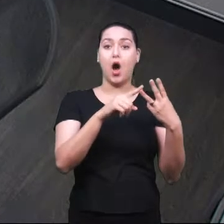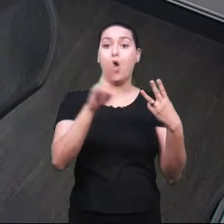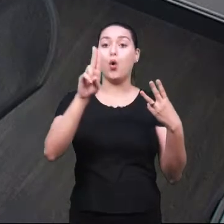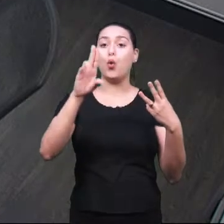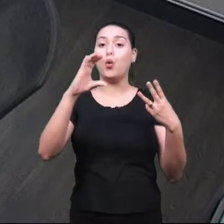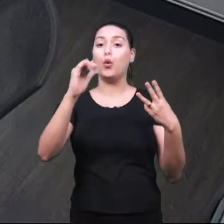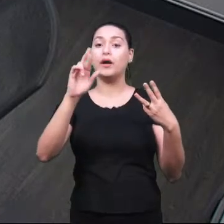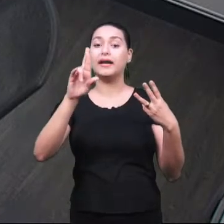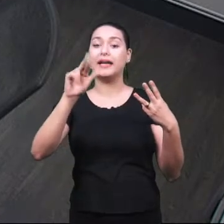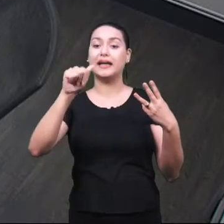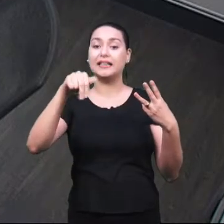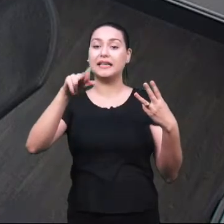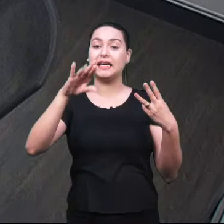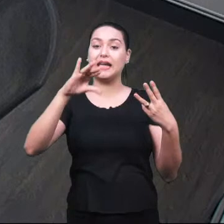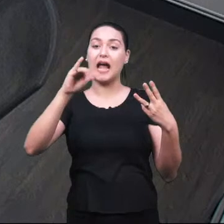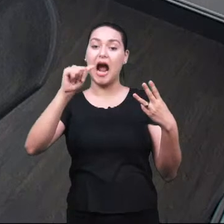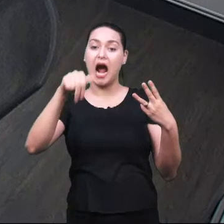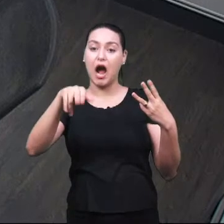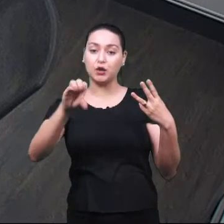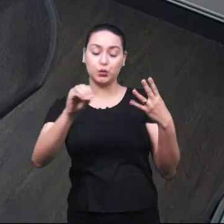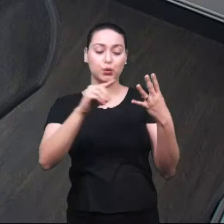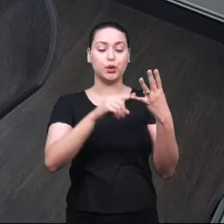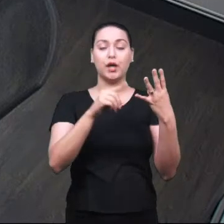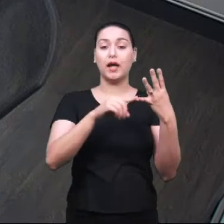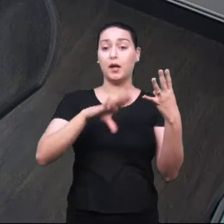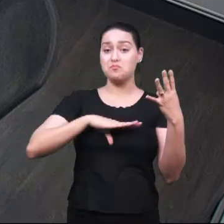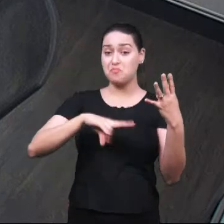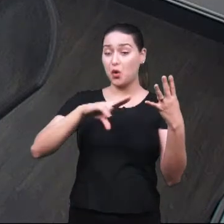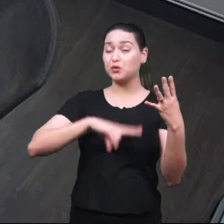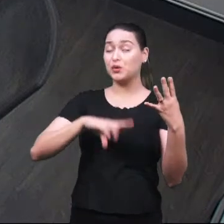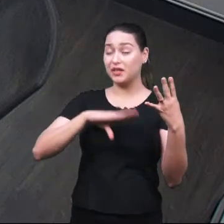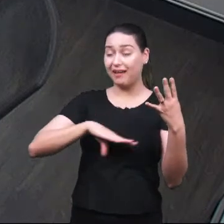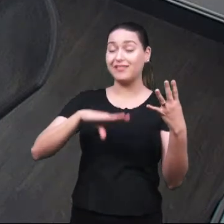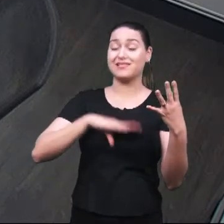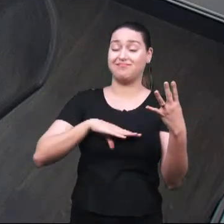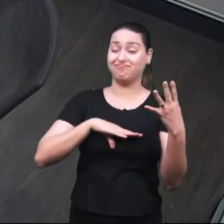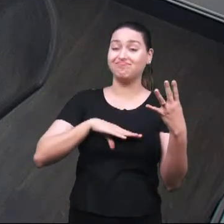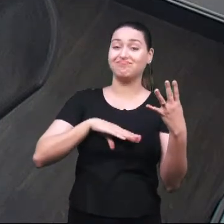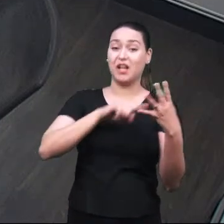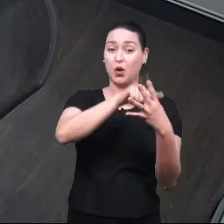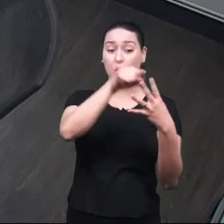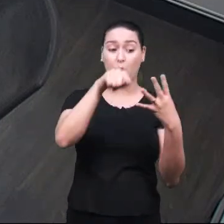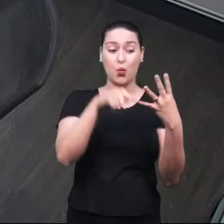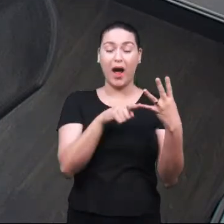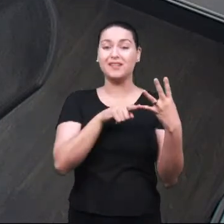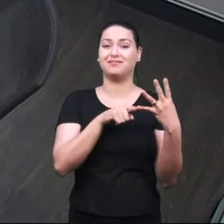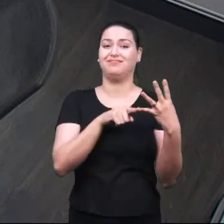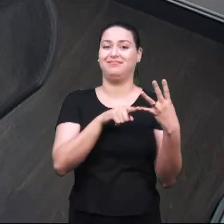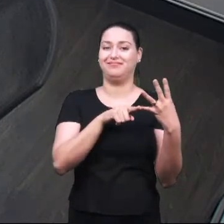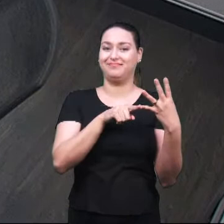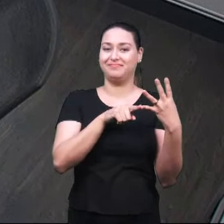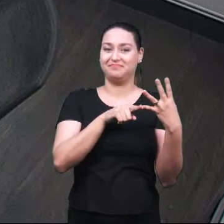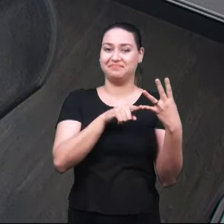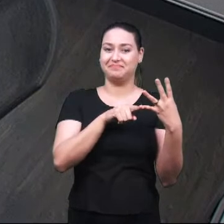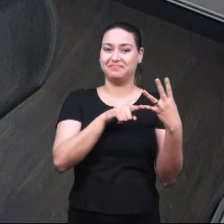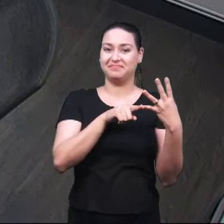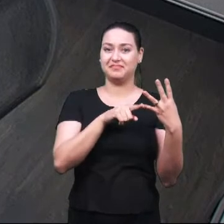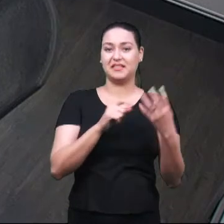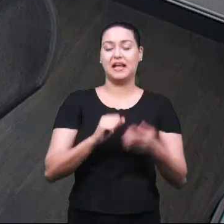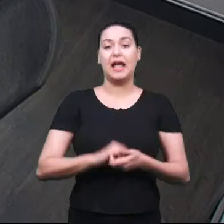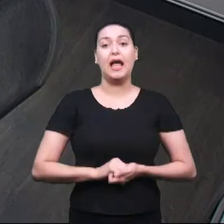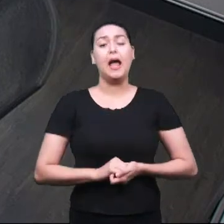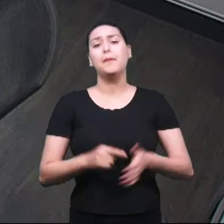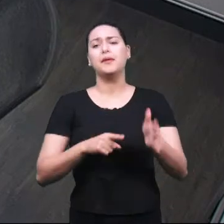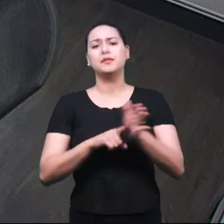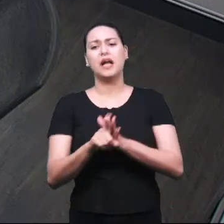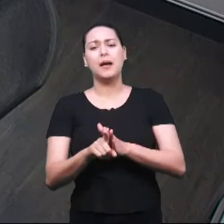idioma português. Olha só. Então o culto ele tem tradução simultânea para 4 idiomas. E na Suíça? Bom, a